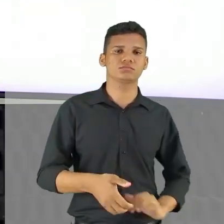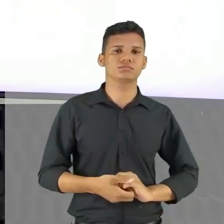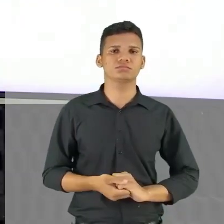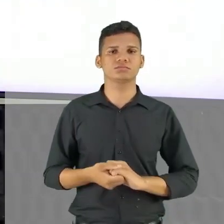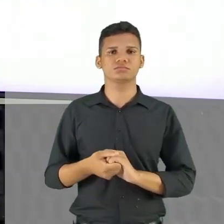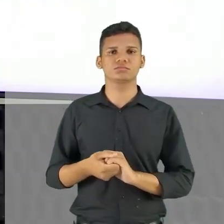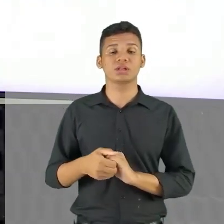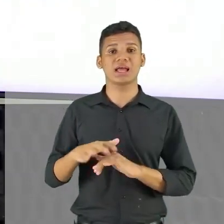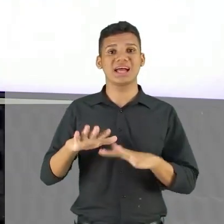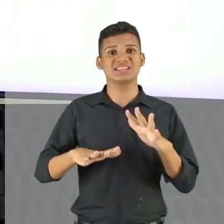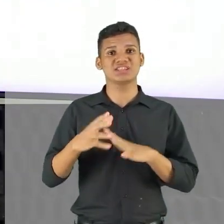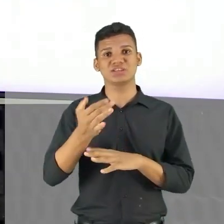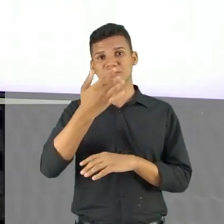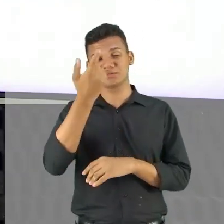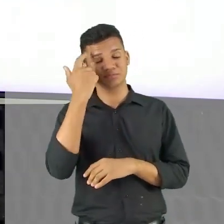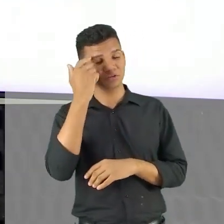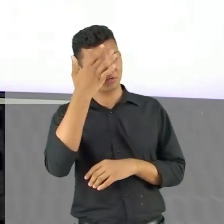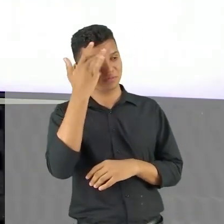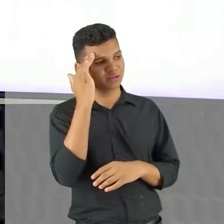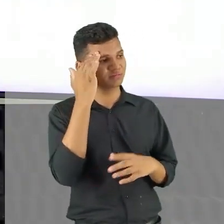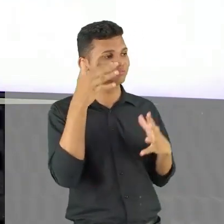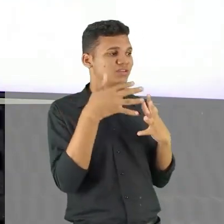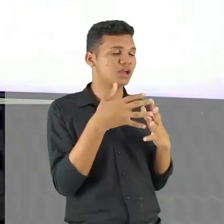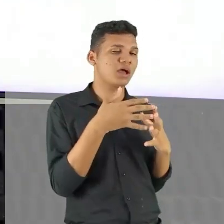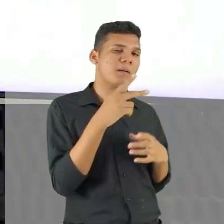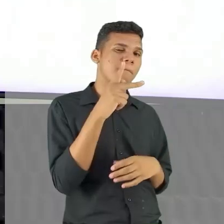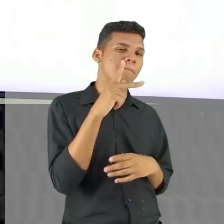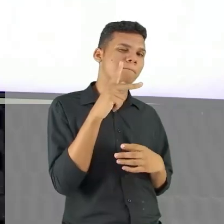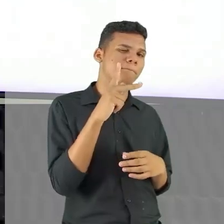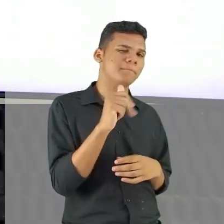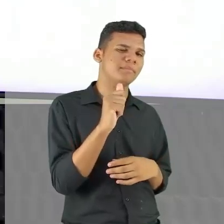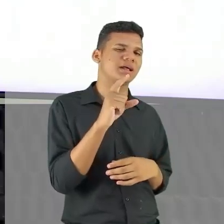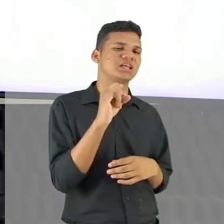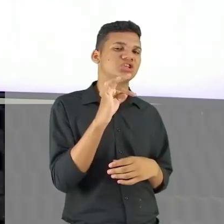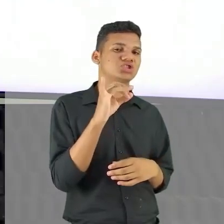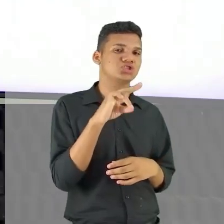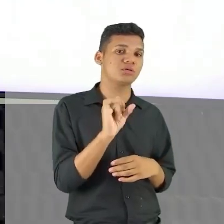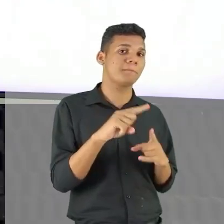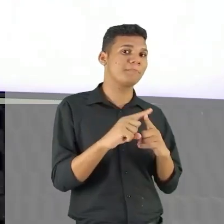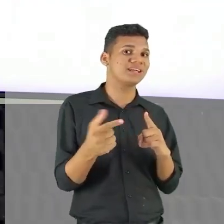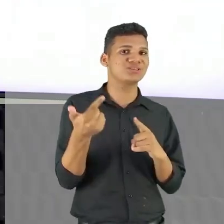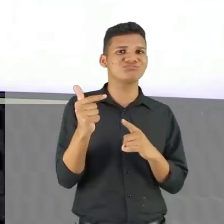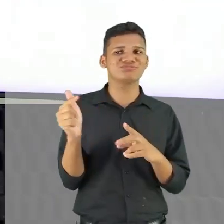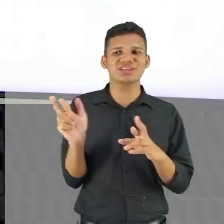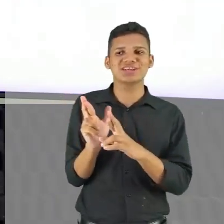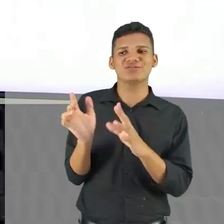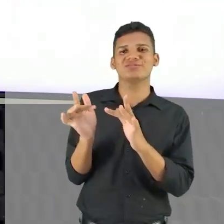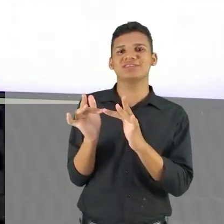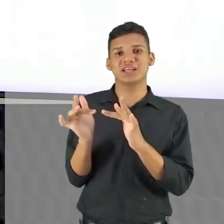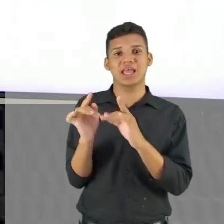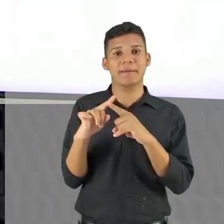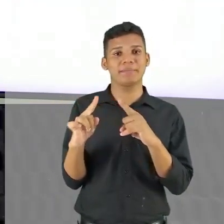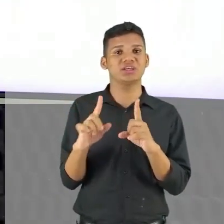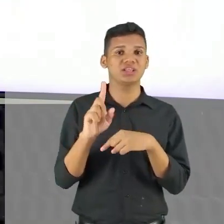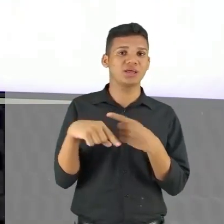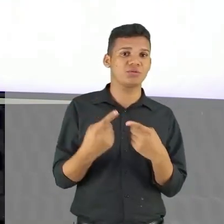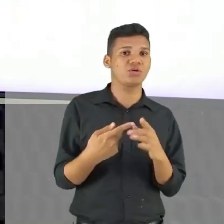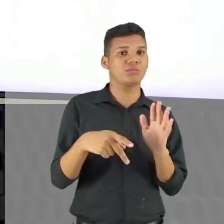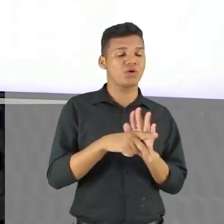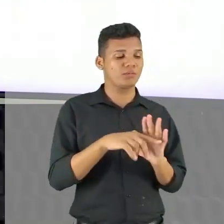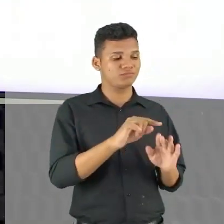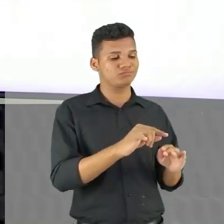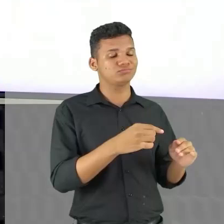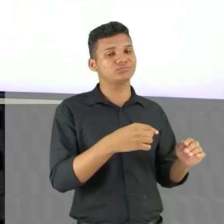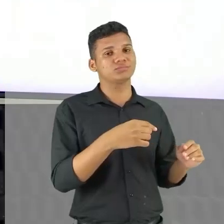como palestino, tá? É bom lembrar que não existe essa relação direta, acabou gerando uma retaliação por parte de